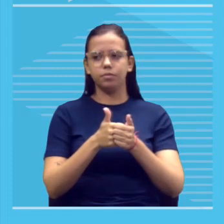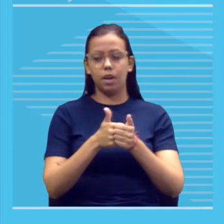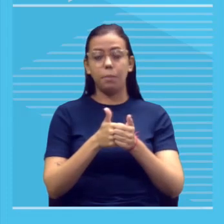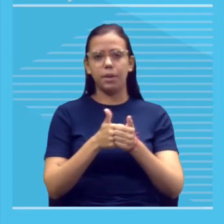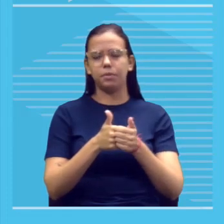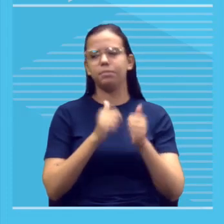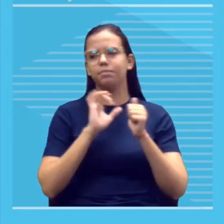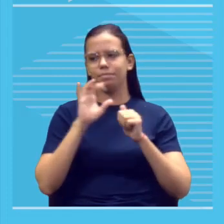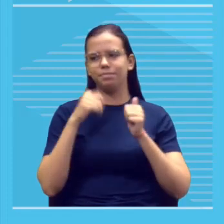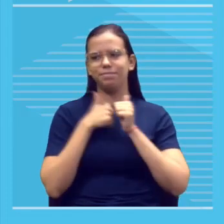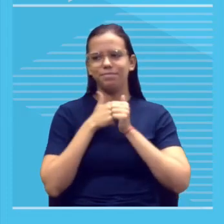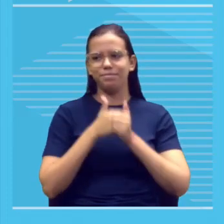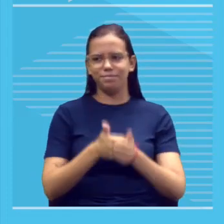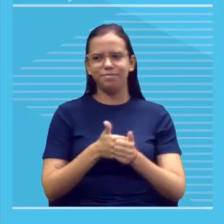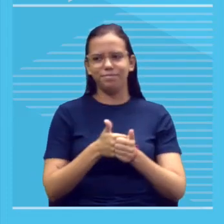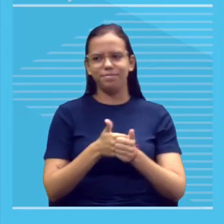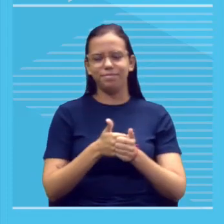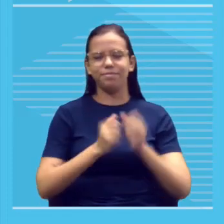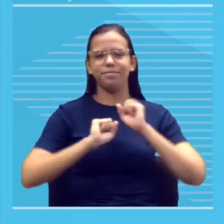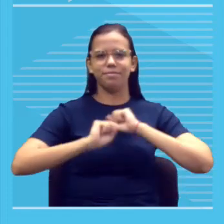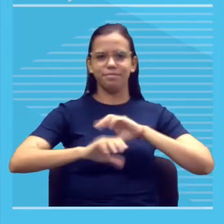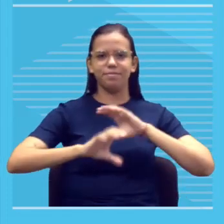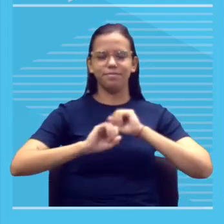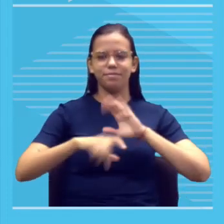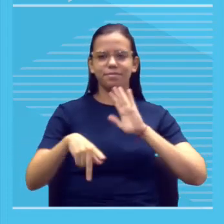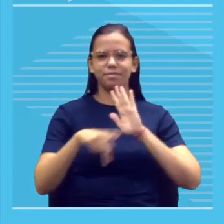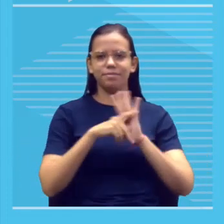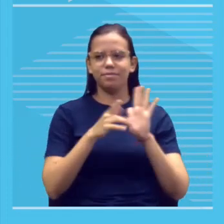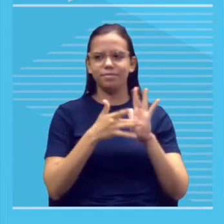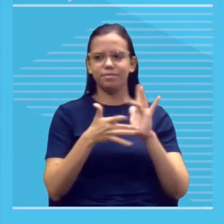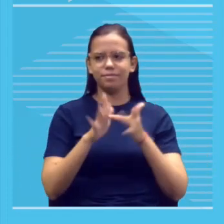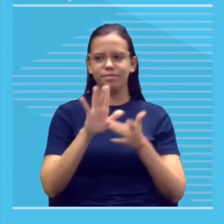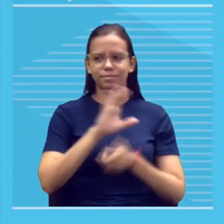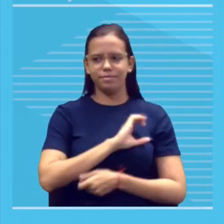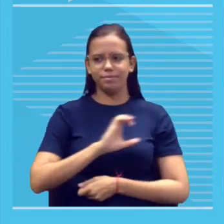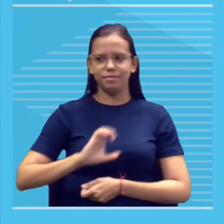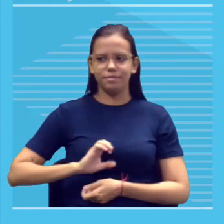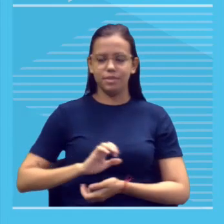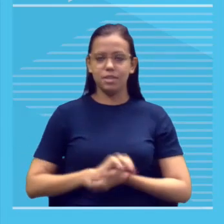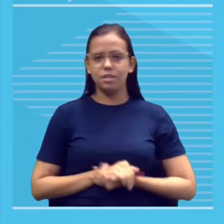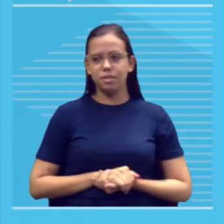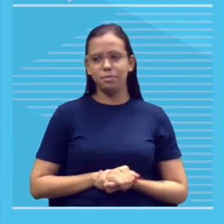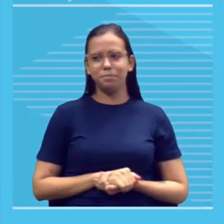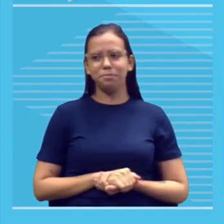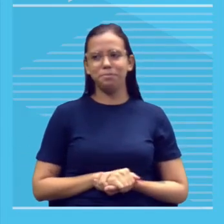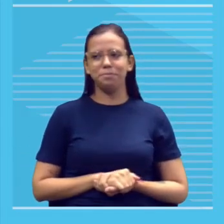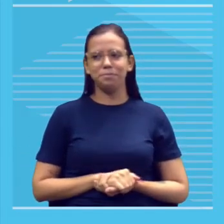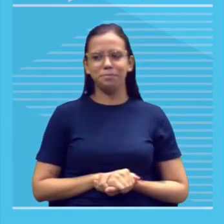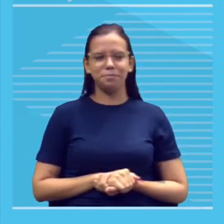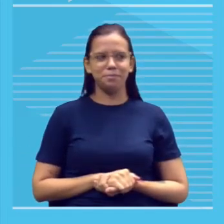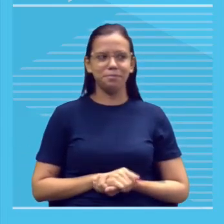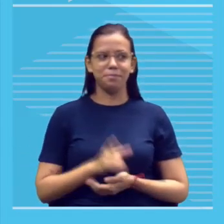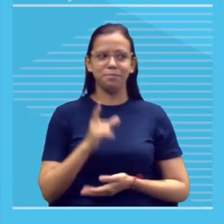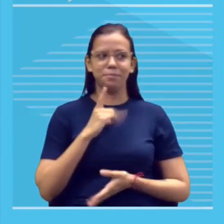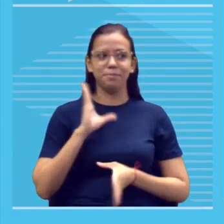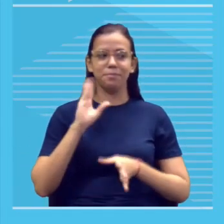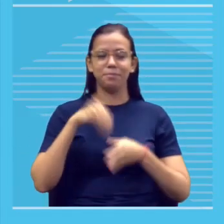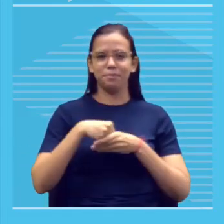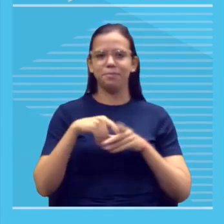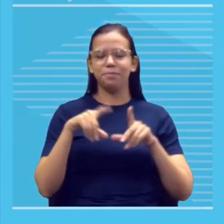deve seguir os ensinamentos de Jesus Cristo que estão contidos principalmente